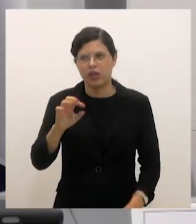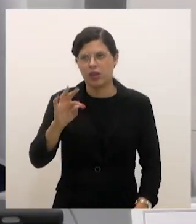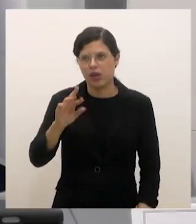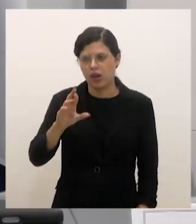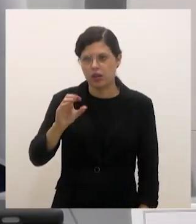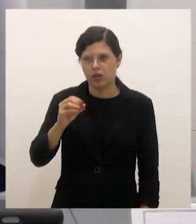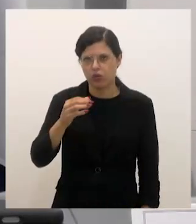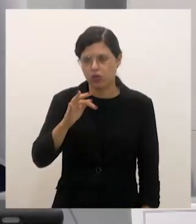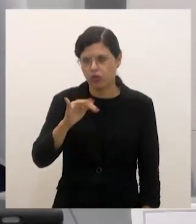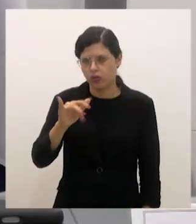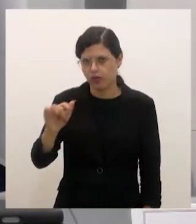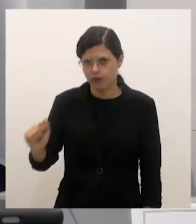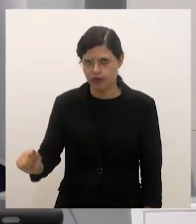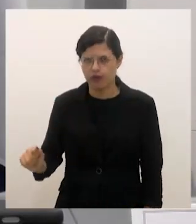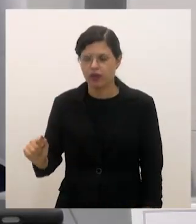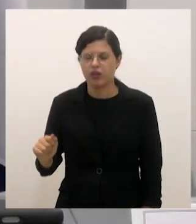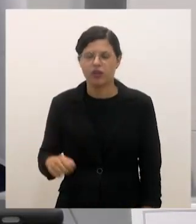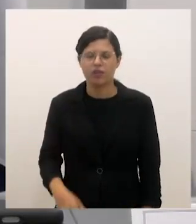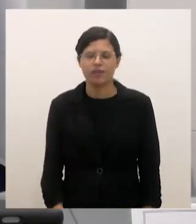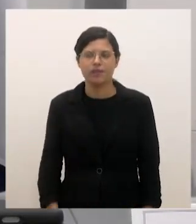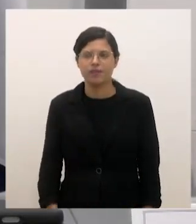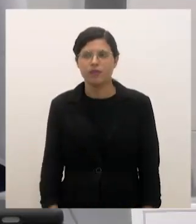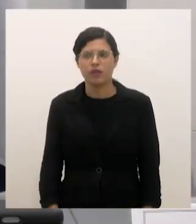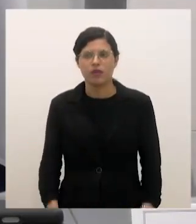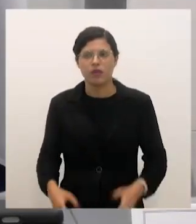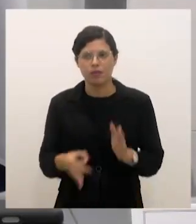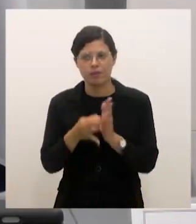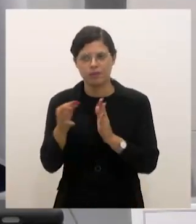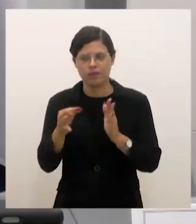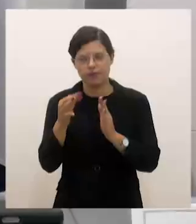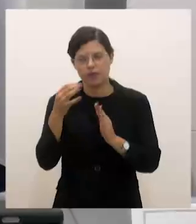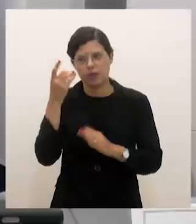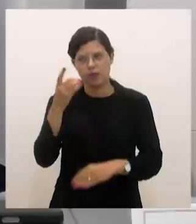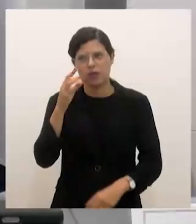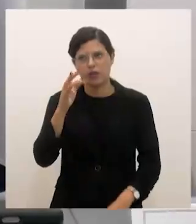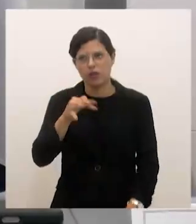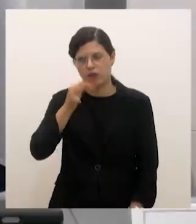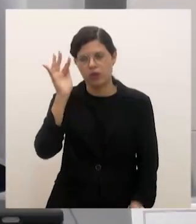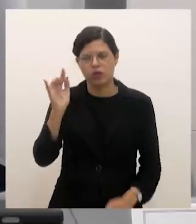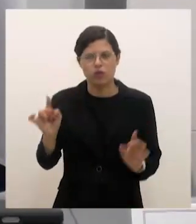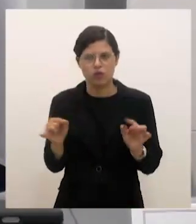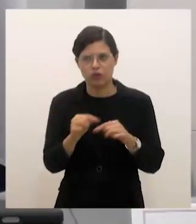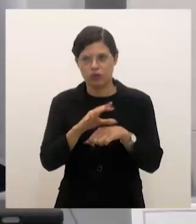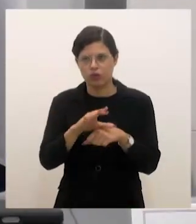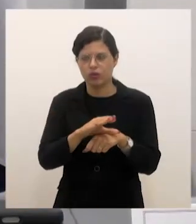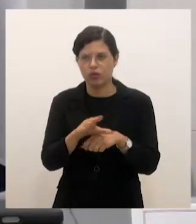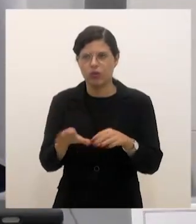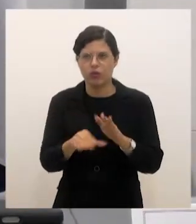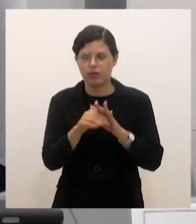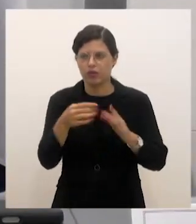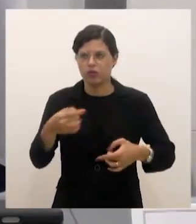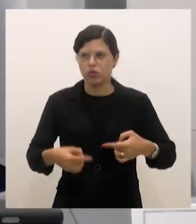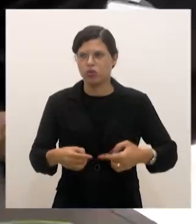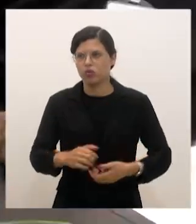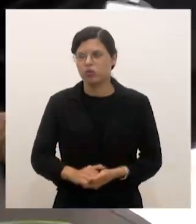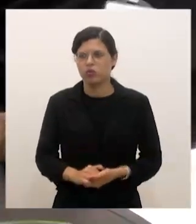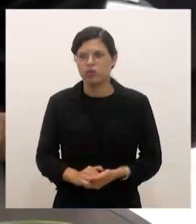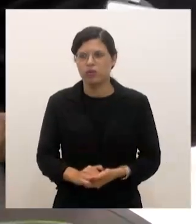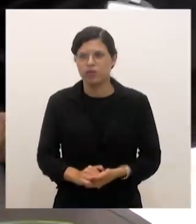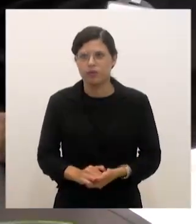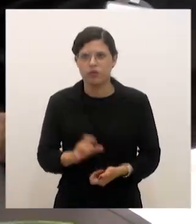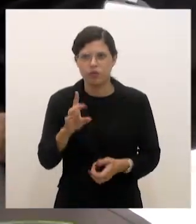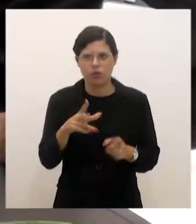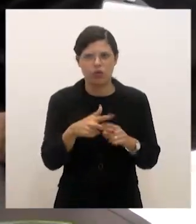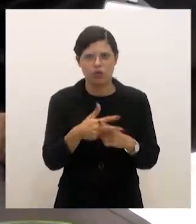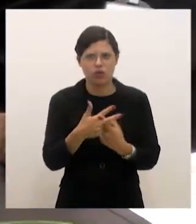espinhal, AME. Para parecer, deputado Fred Pacheco. Pela constitucionalidade com emendas. Em discussão. Presidente, não só uma